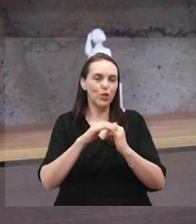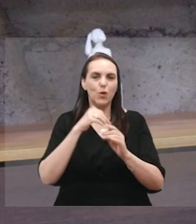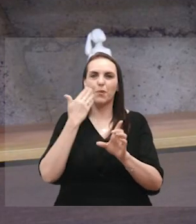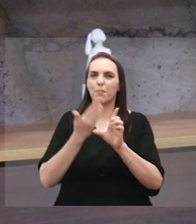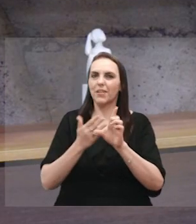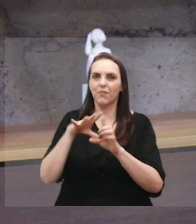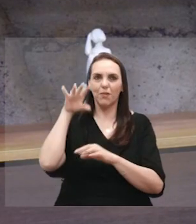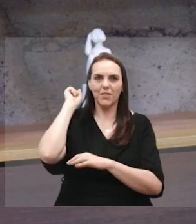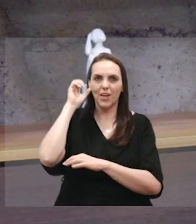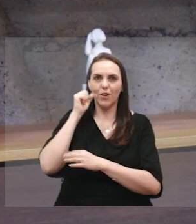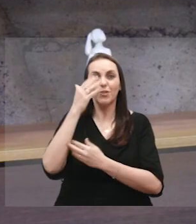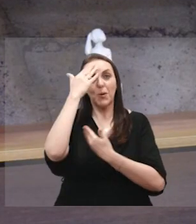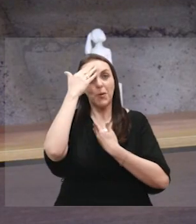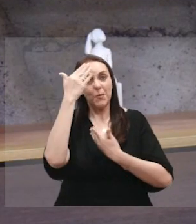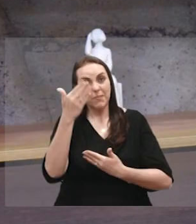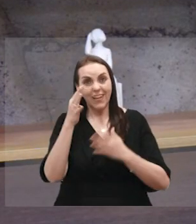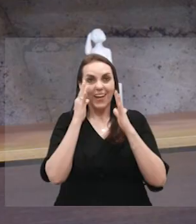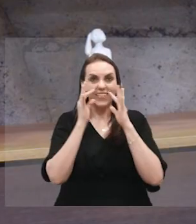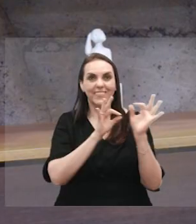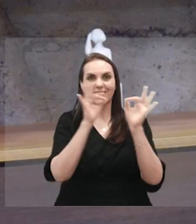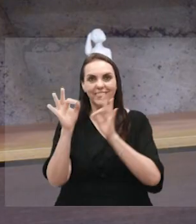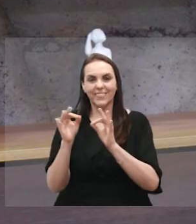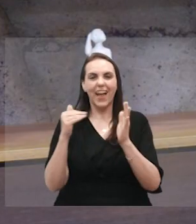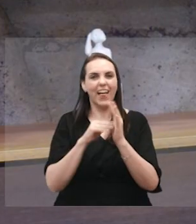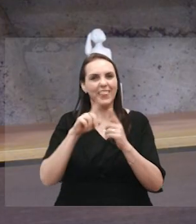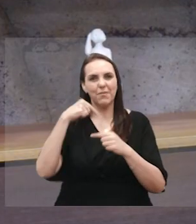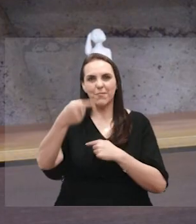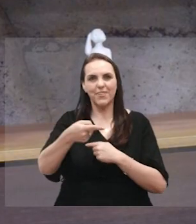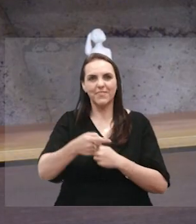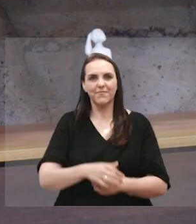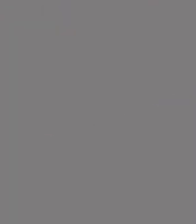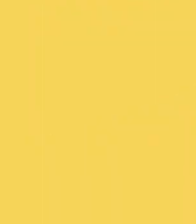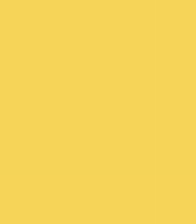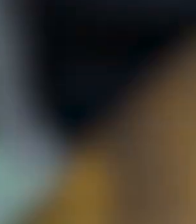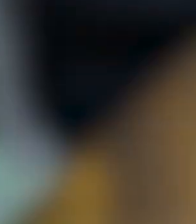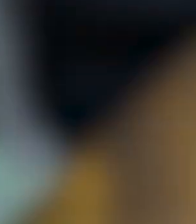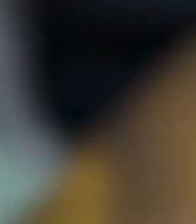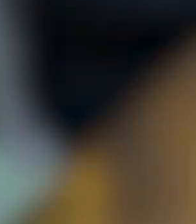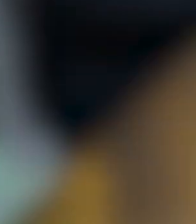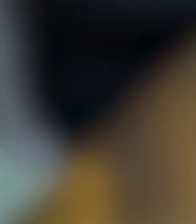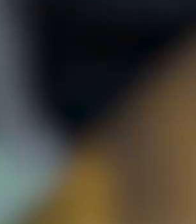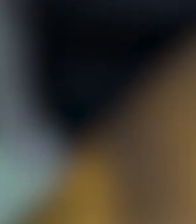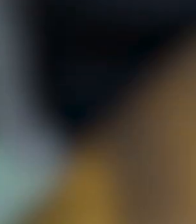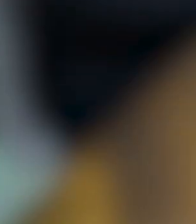e nas plataformas de áudio. Obrigado pela audiência, até o nosso próximo encontro.